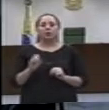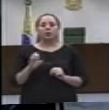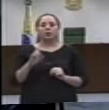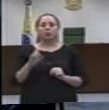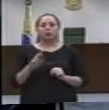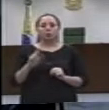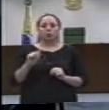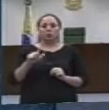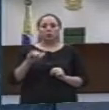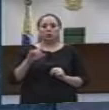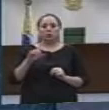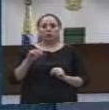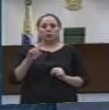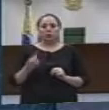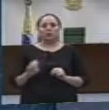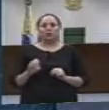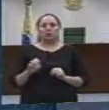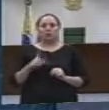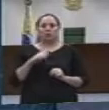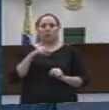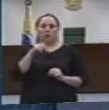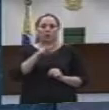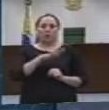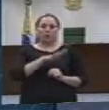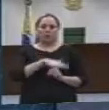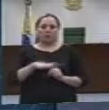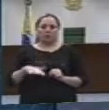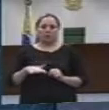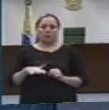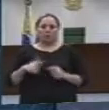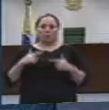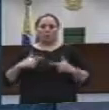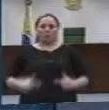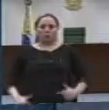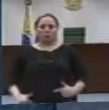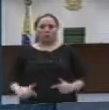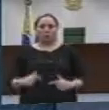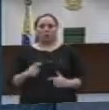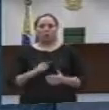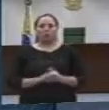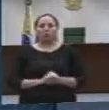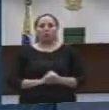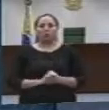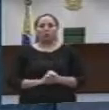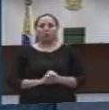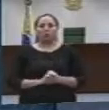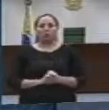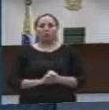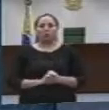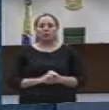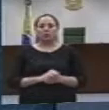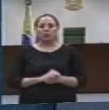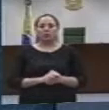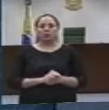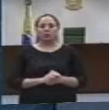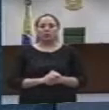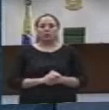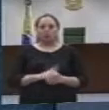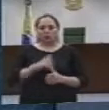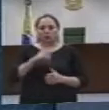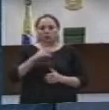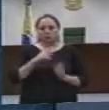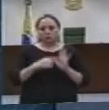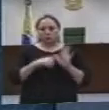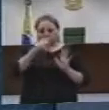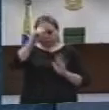aqui é uma criança na Rua Geni um seu órgão uma sanguínea então que é isto apontando para o